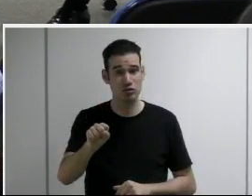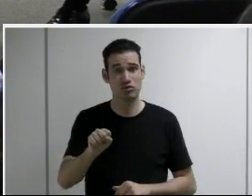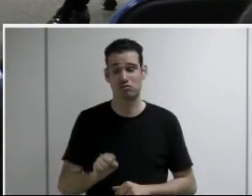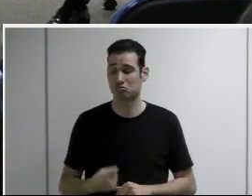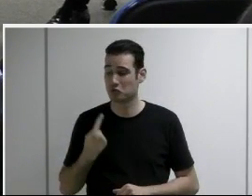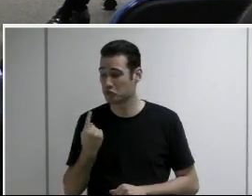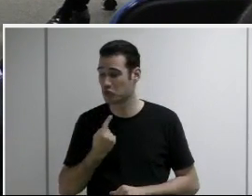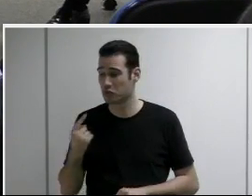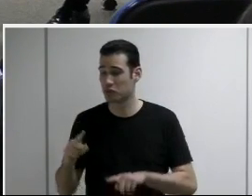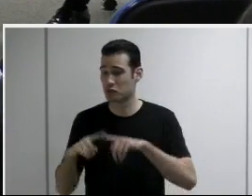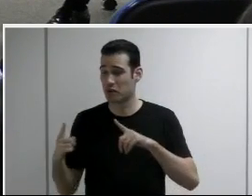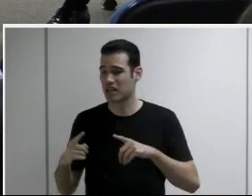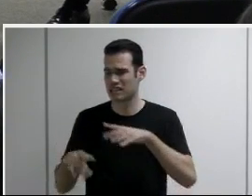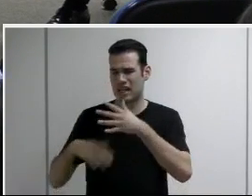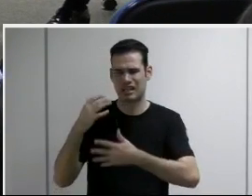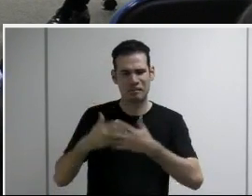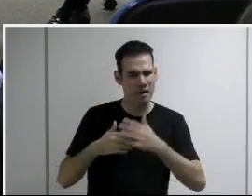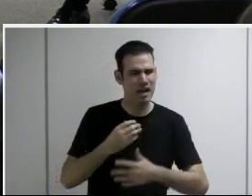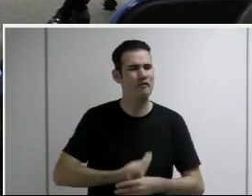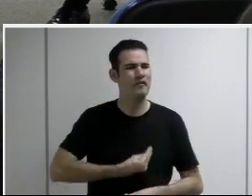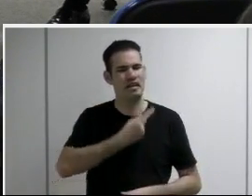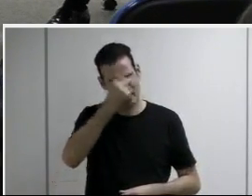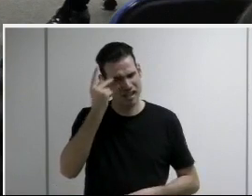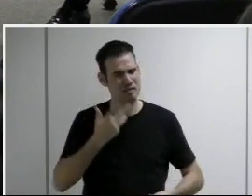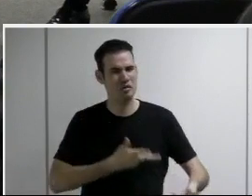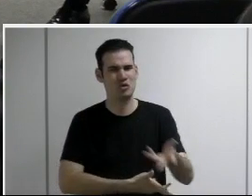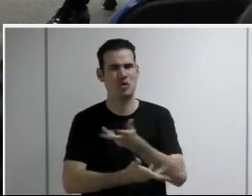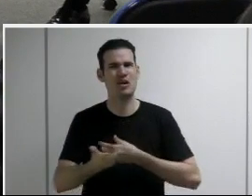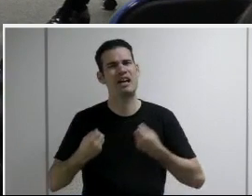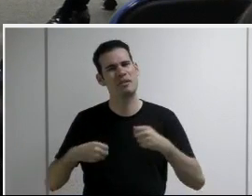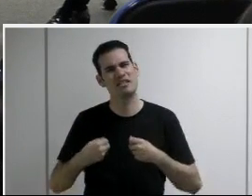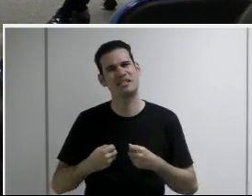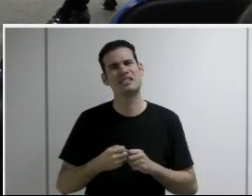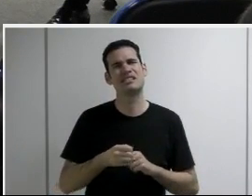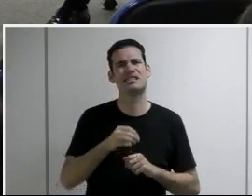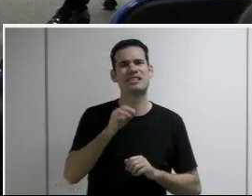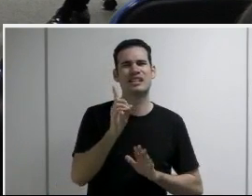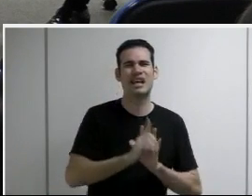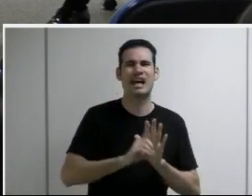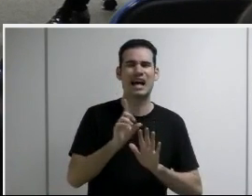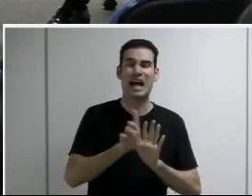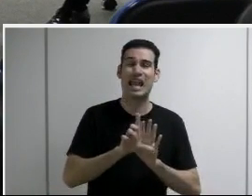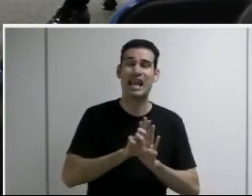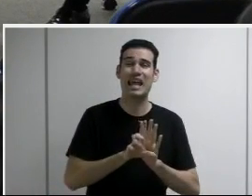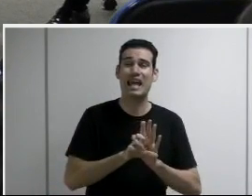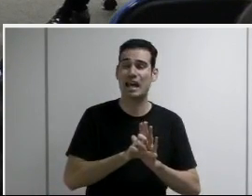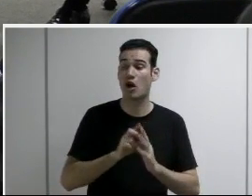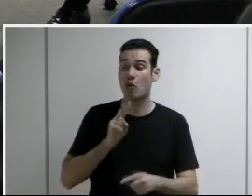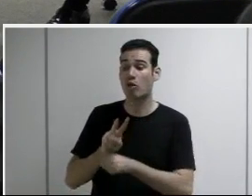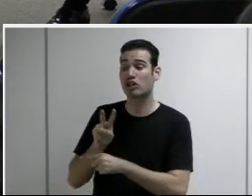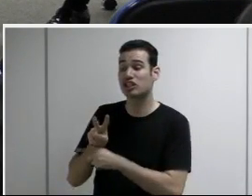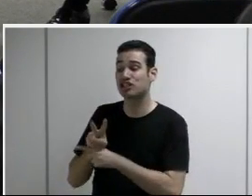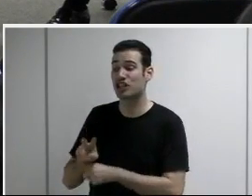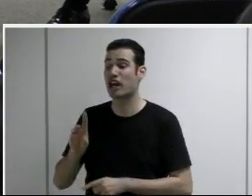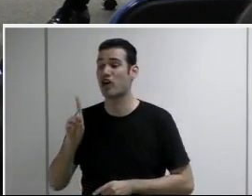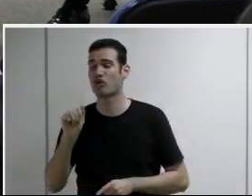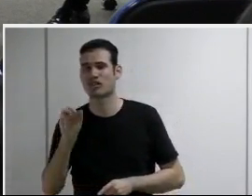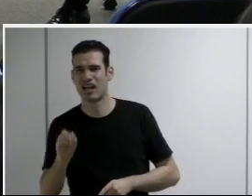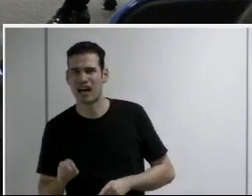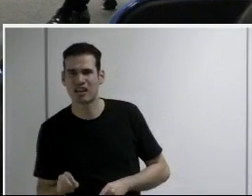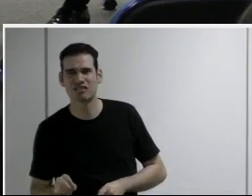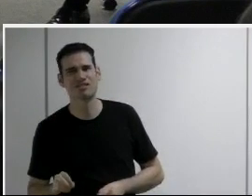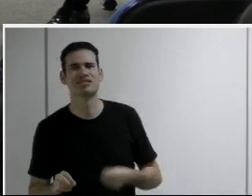um todo, será que eu realmente preciso que a lei proteja aquele dado como se aquele dado pessoal fosse? Se alguém